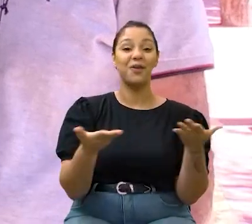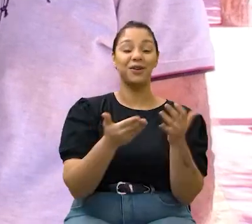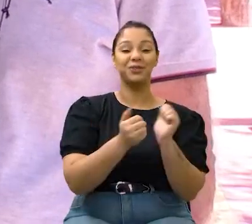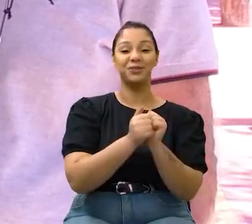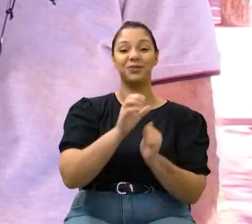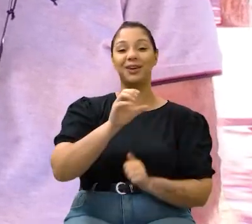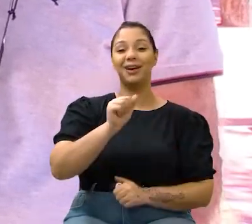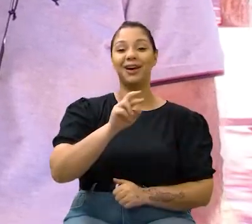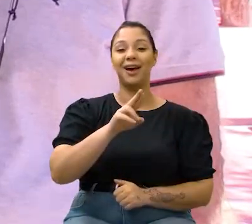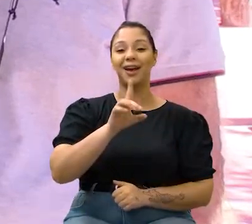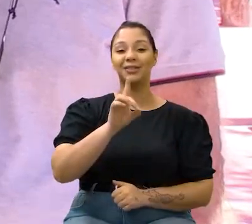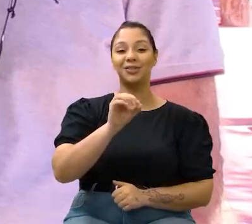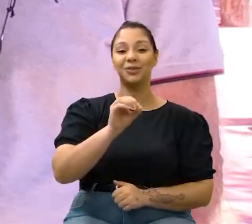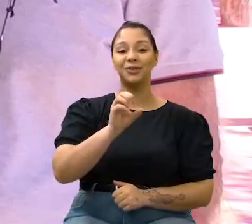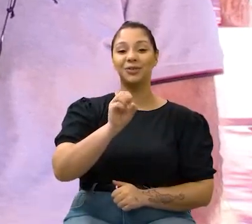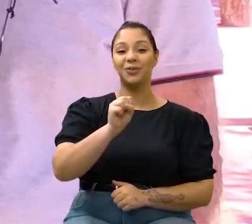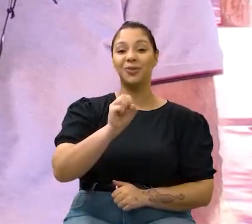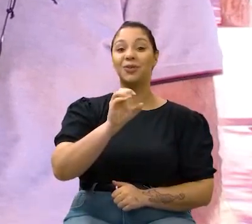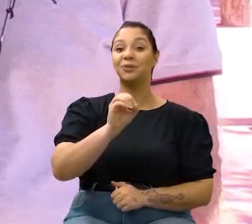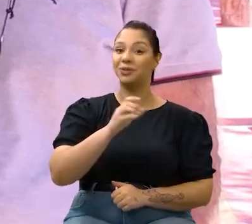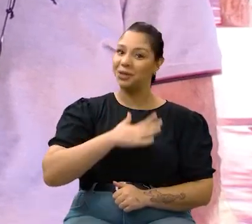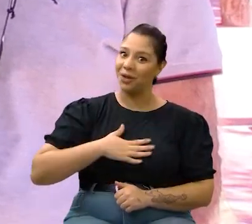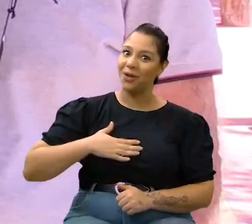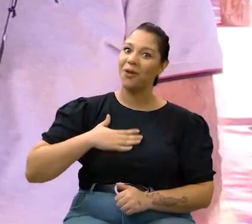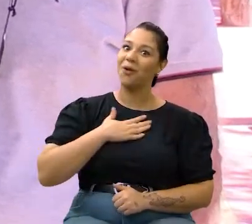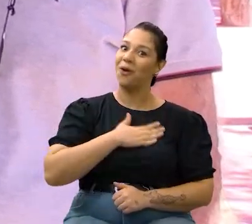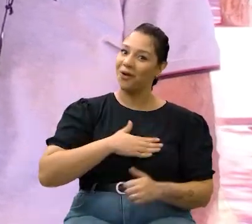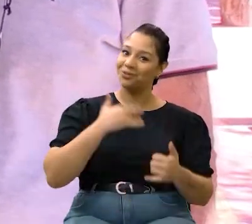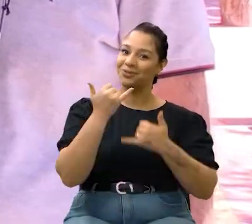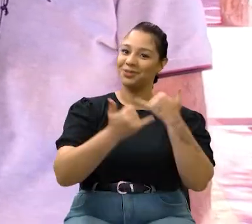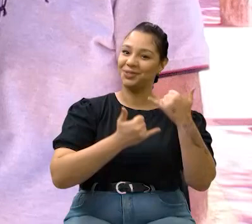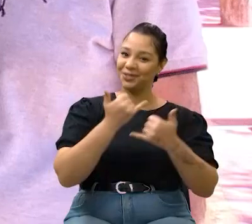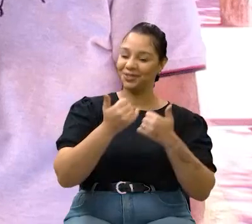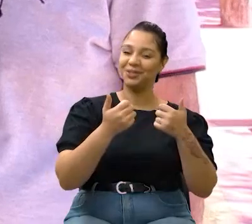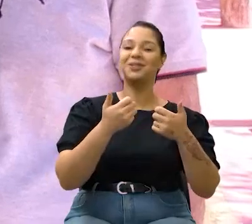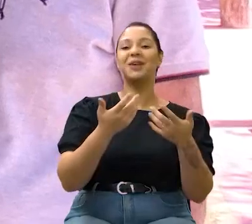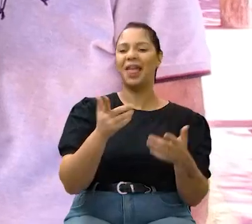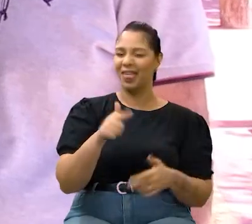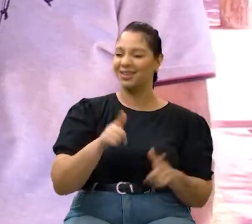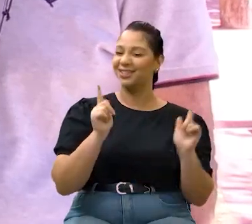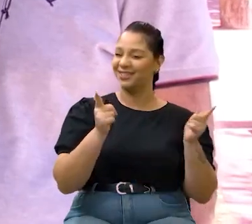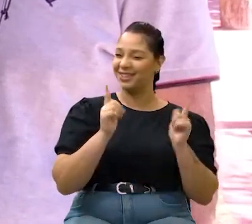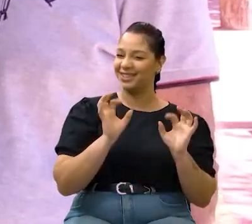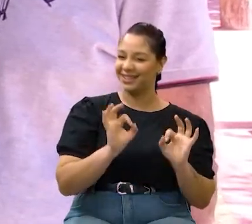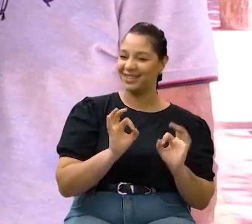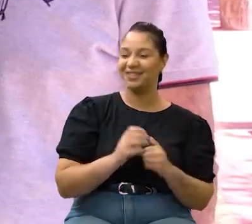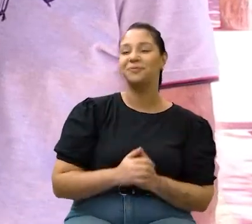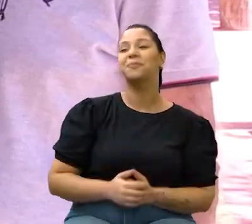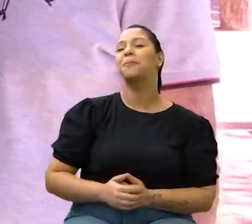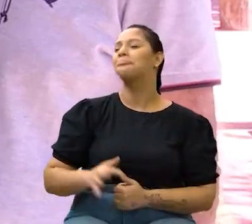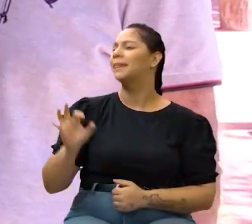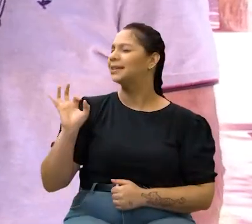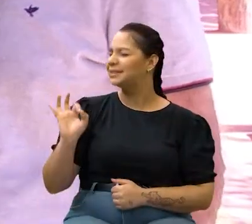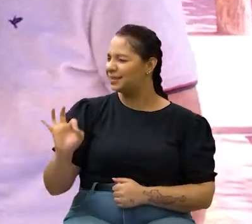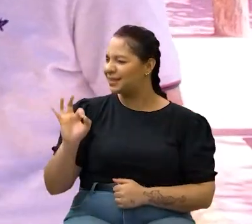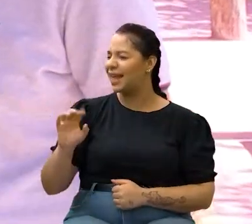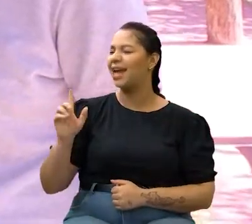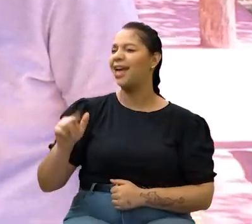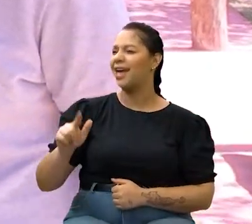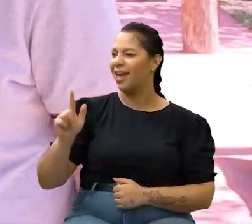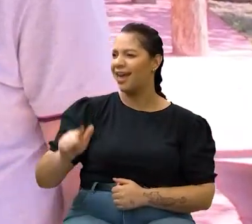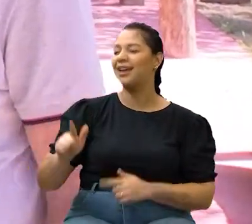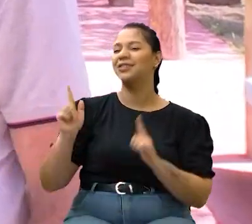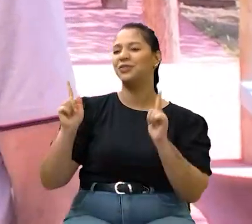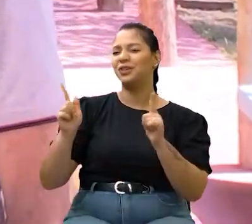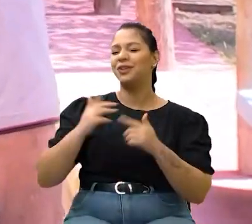com o Cardoso, que tá sempre aqui também, gosta pra caramba do esporte. É uma baita diversão, né, Cardoso? Com